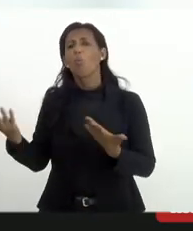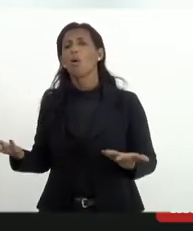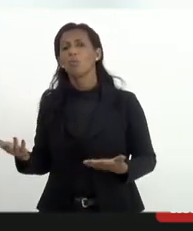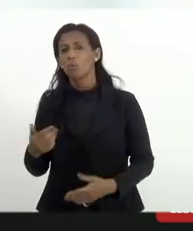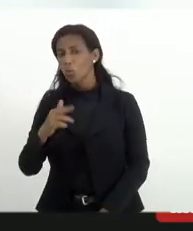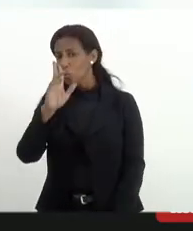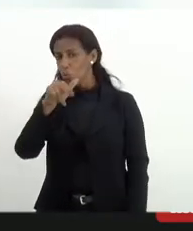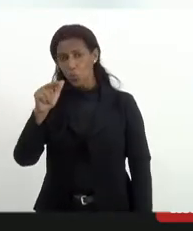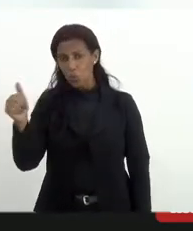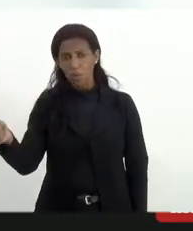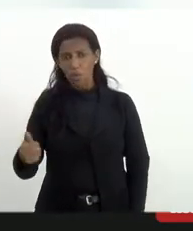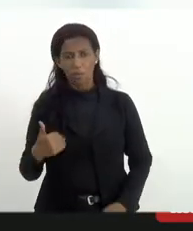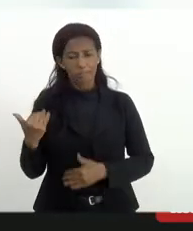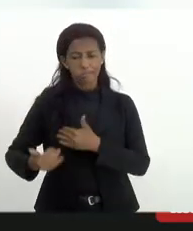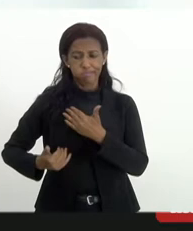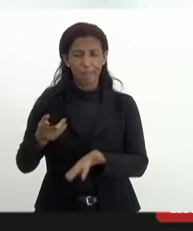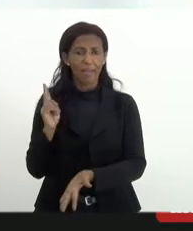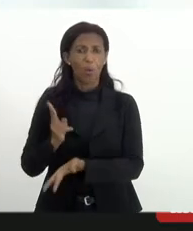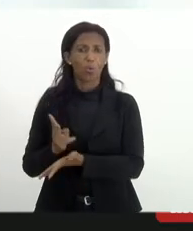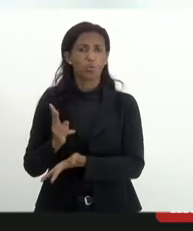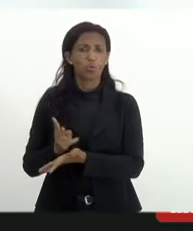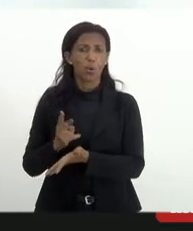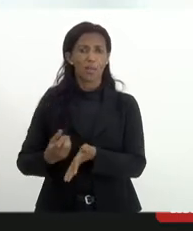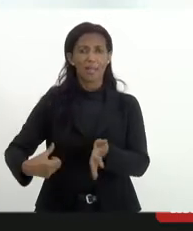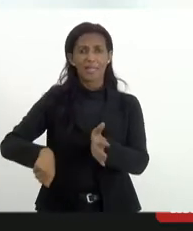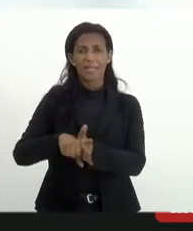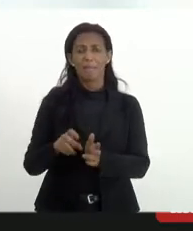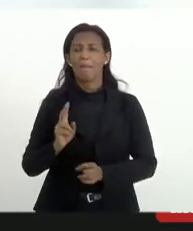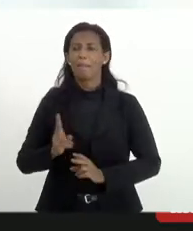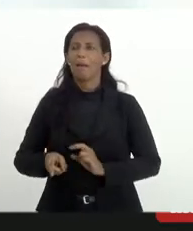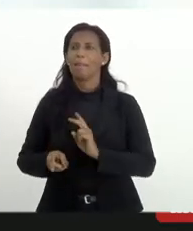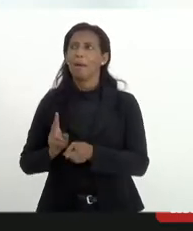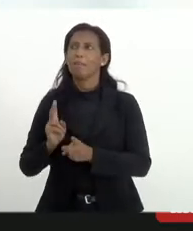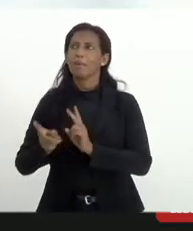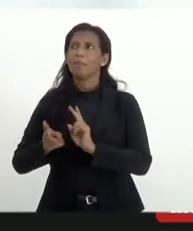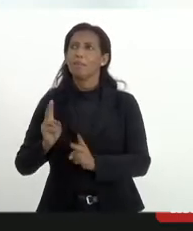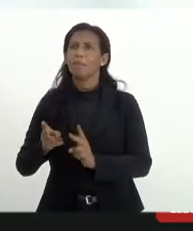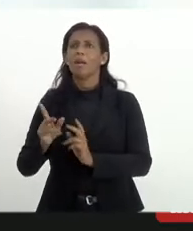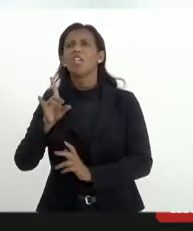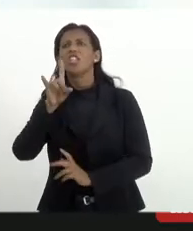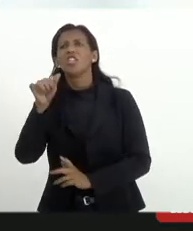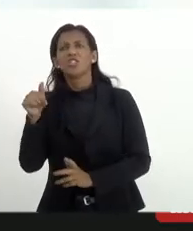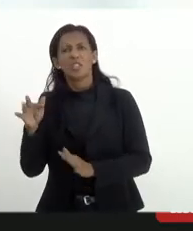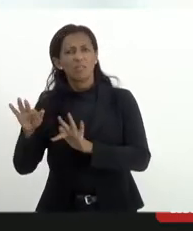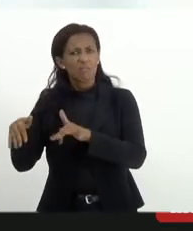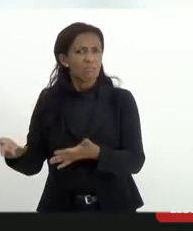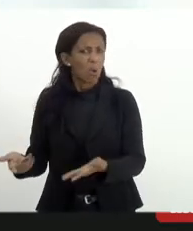é imprescritível, porque está continuando. Qual é a data? Né? Então,